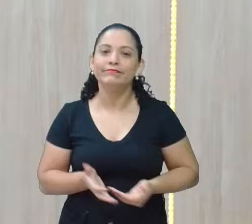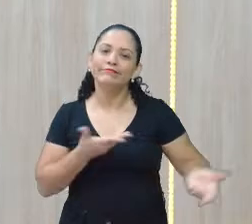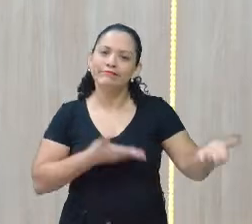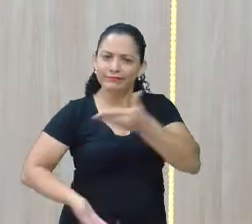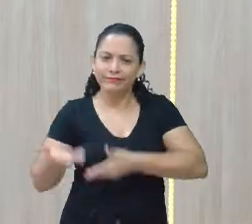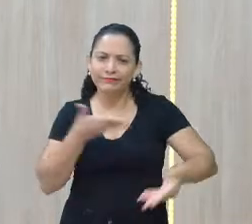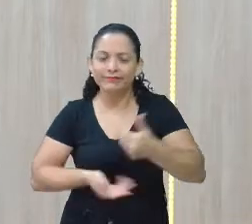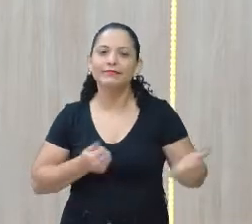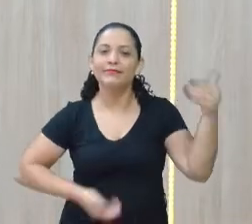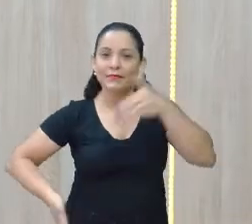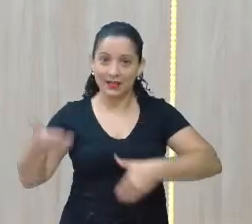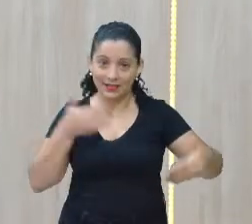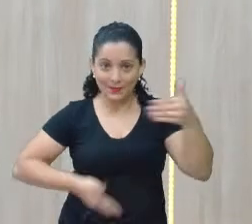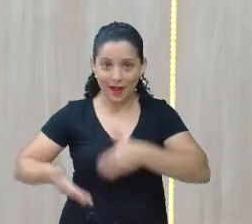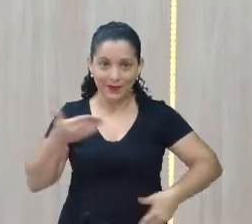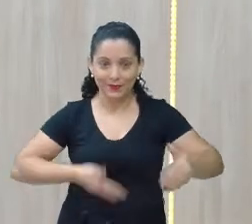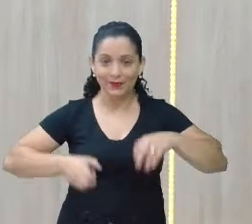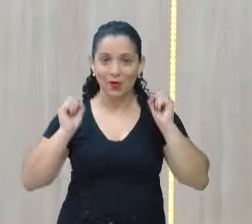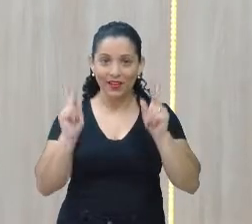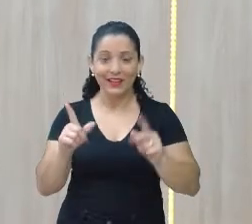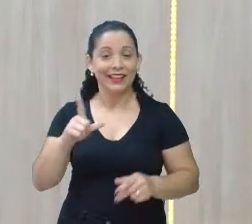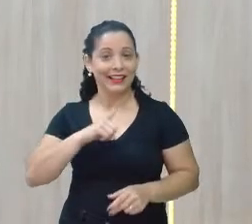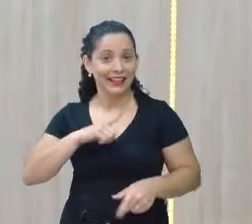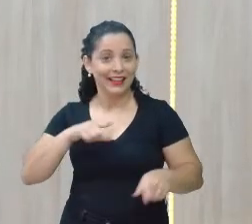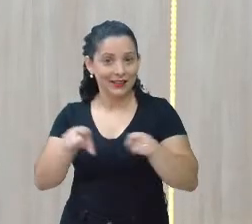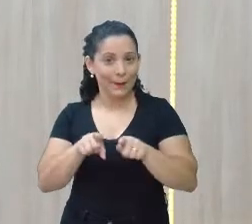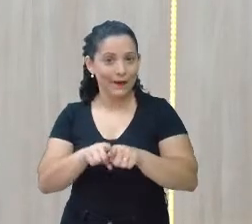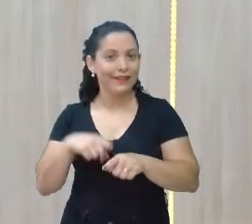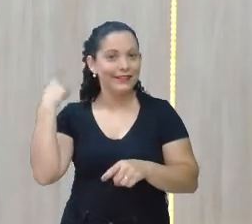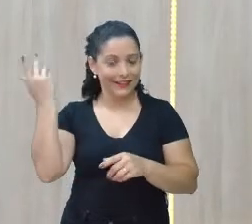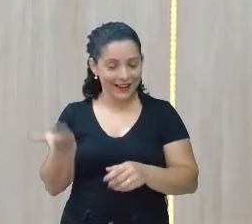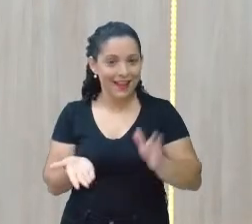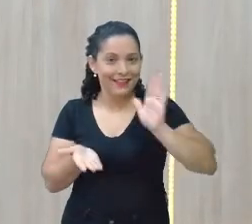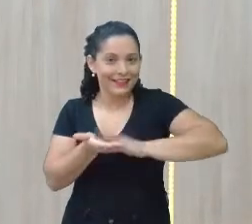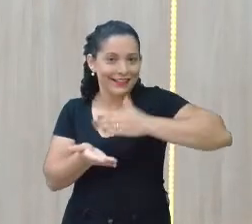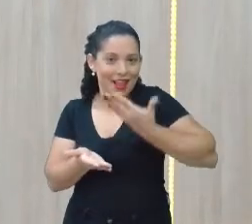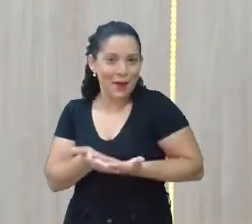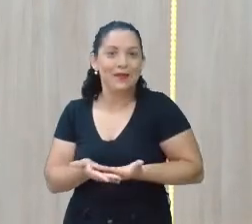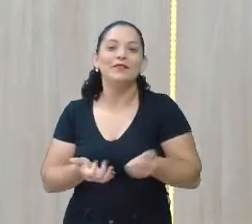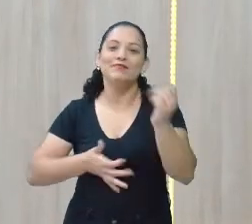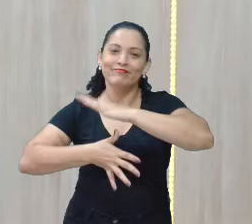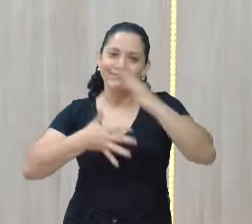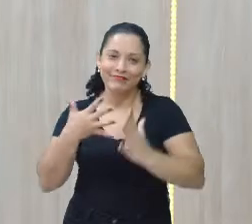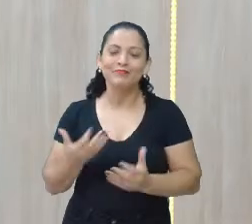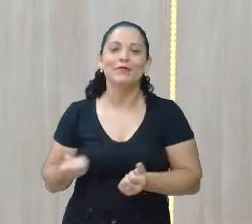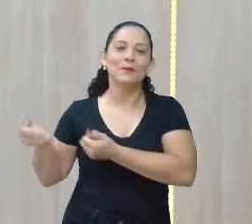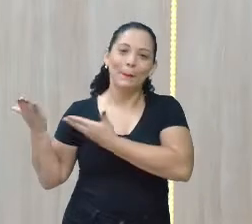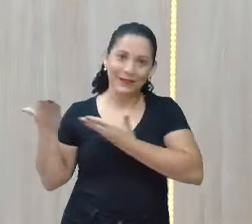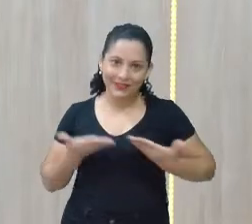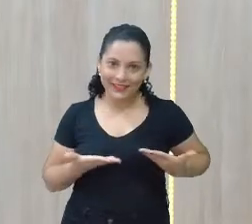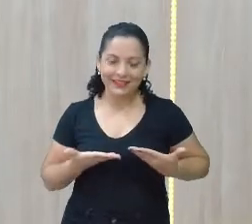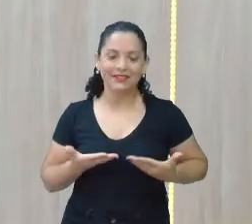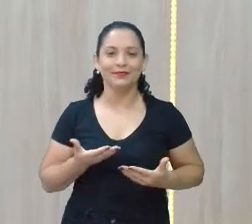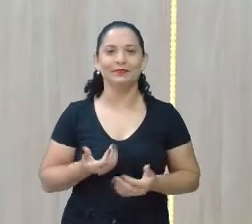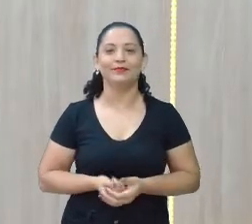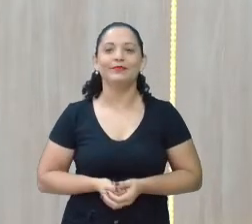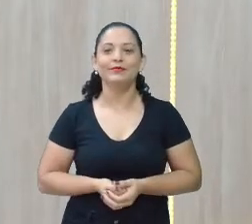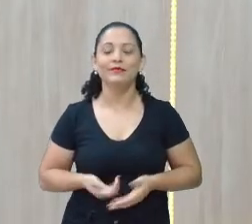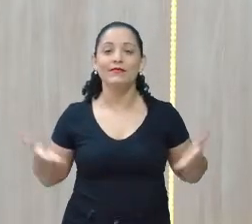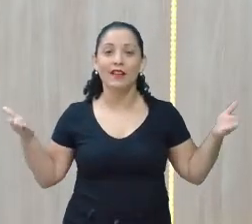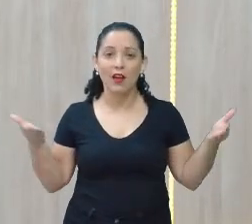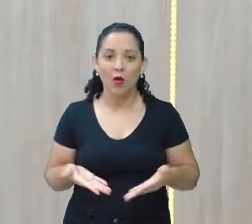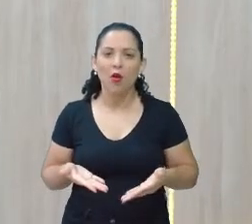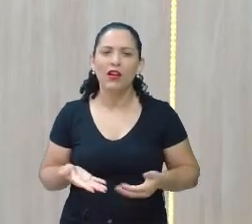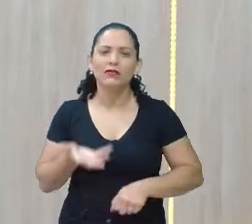interagir conosco em todas as instâncias. Temos aqui uma moça que nos traduz também. Seja muito bem-vinda. Bom dia. Gente, vamos lá. O assunto da nossa